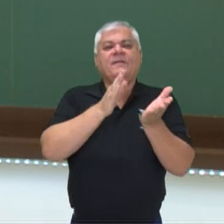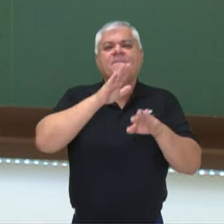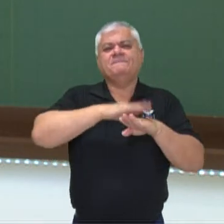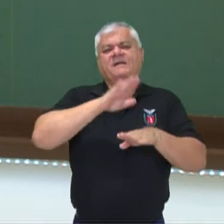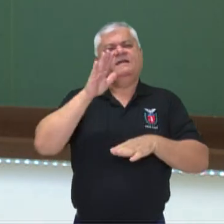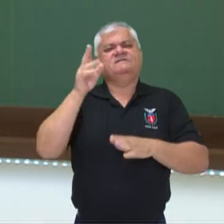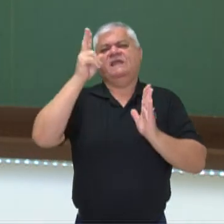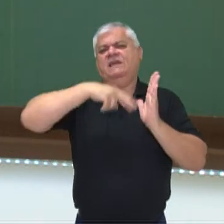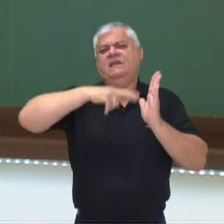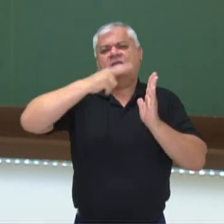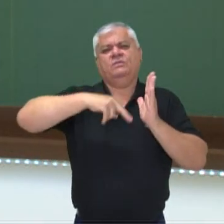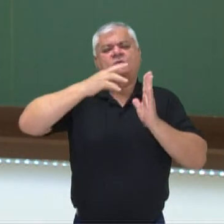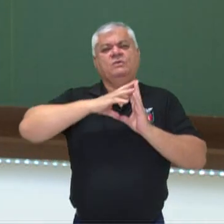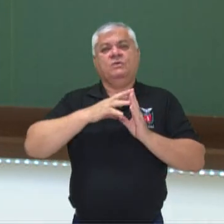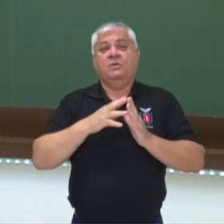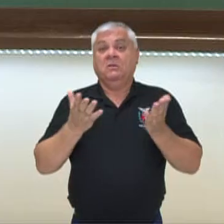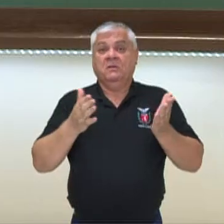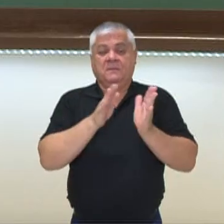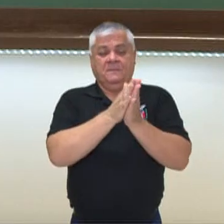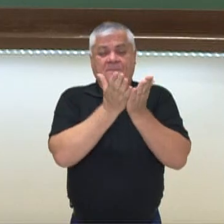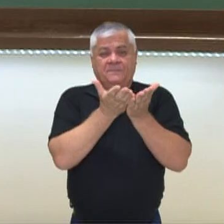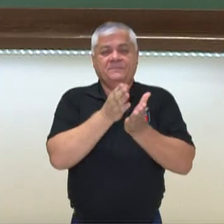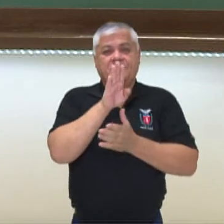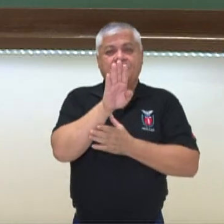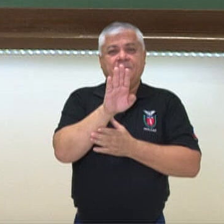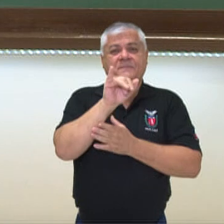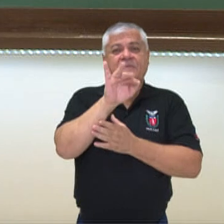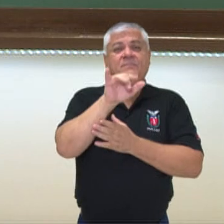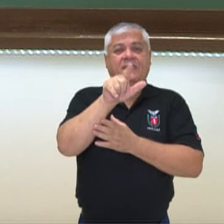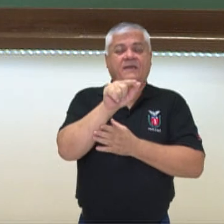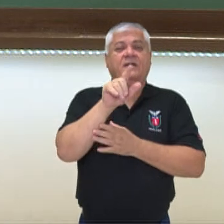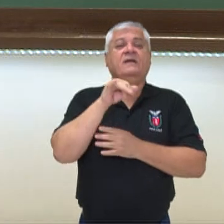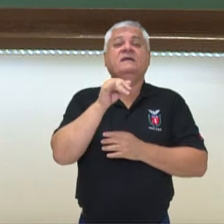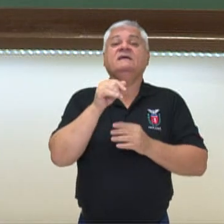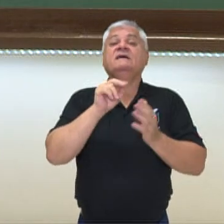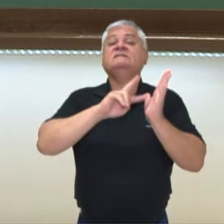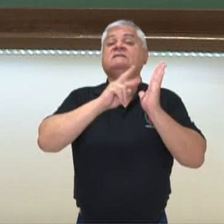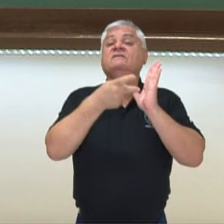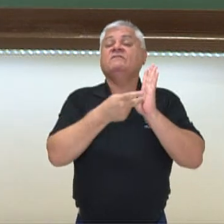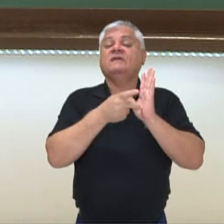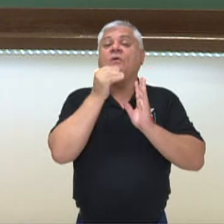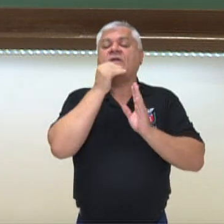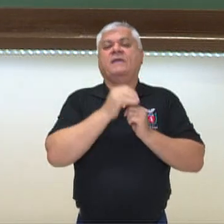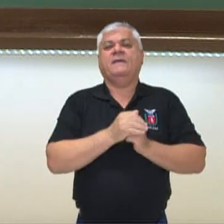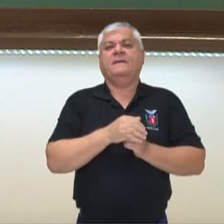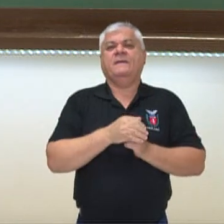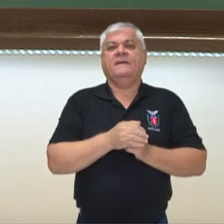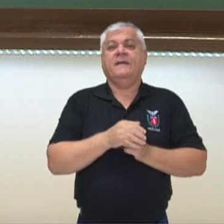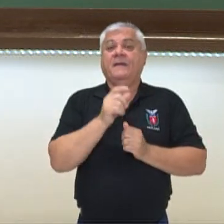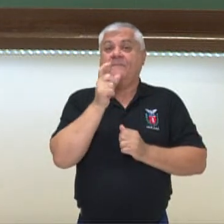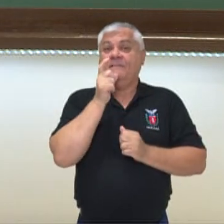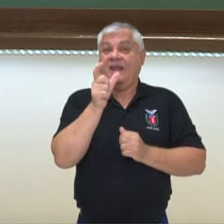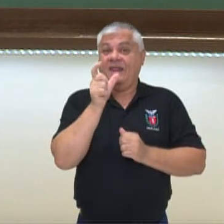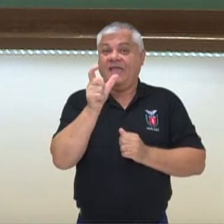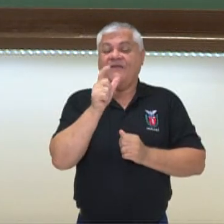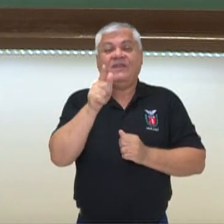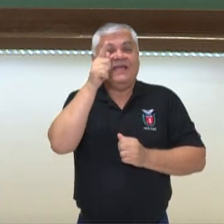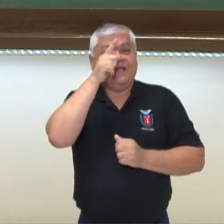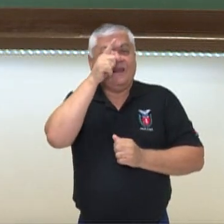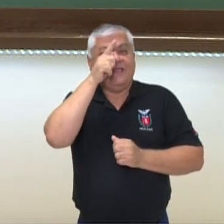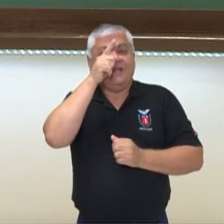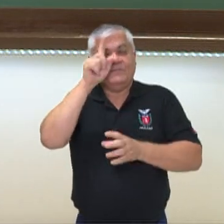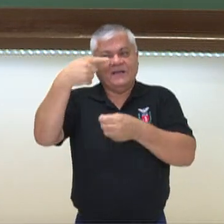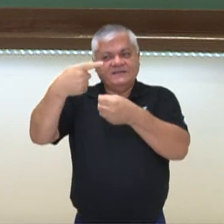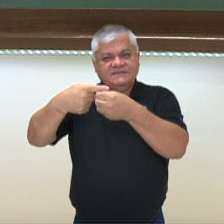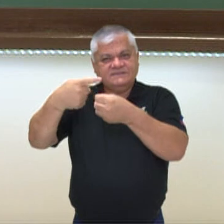mais lidos. Bíblia, que inclusive tem a ver com a palavra Bíbel, palavra grega, havia uma